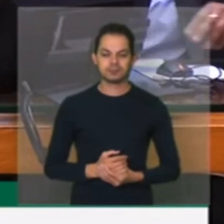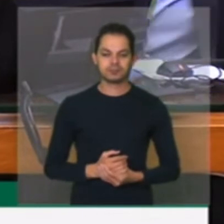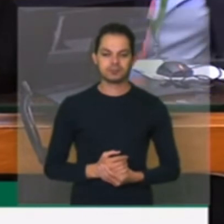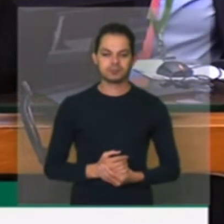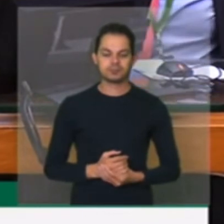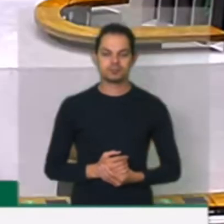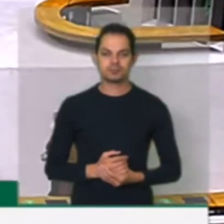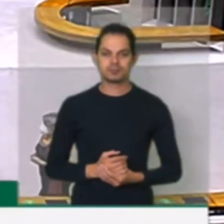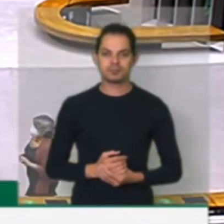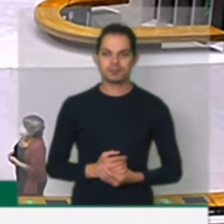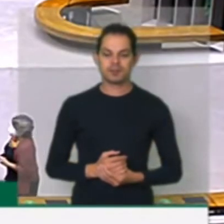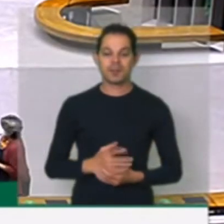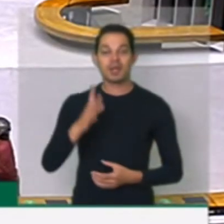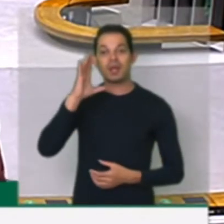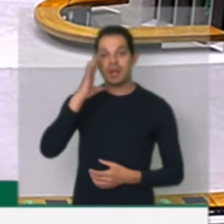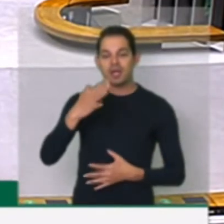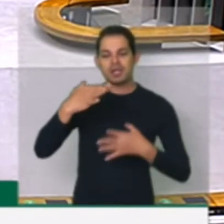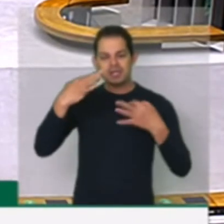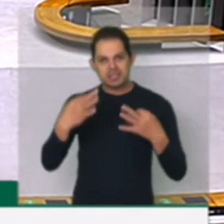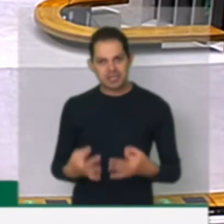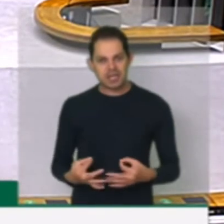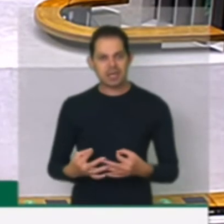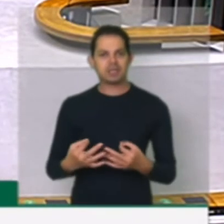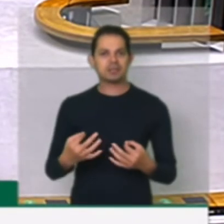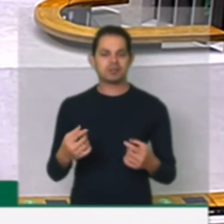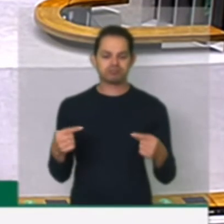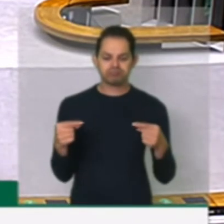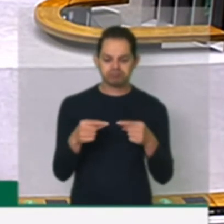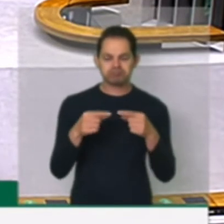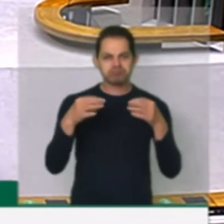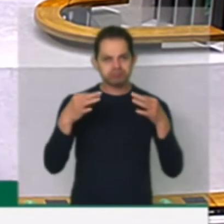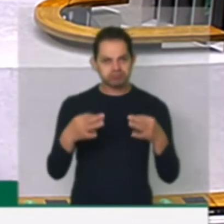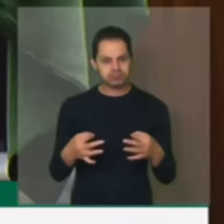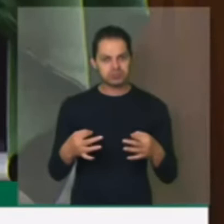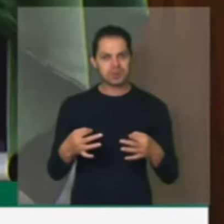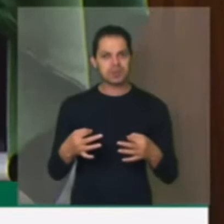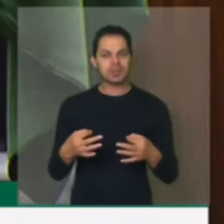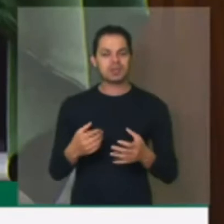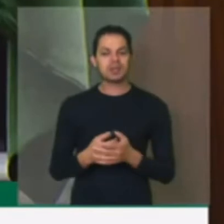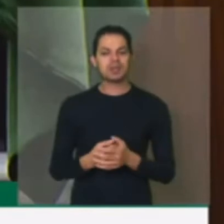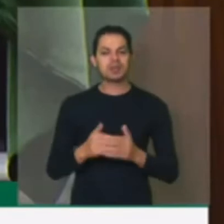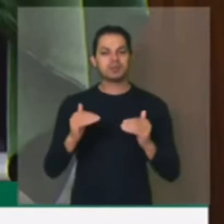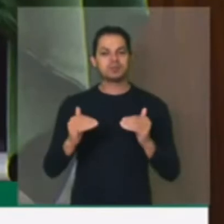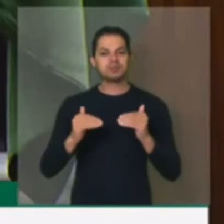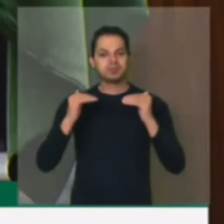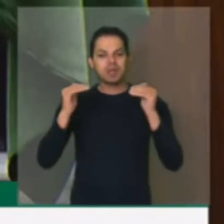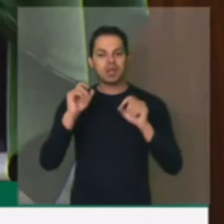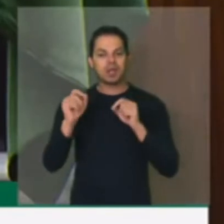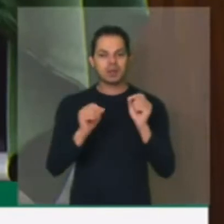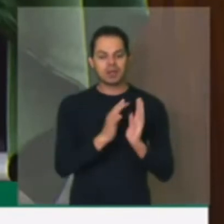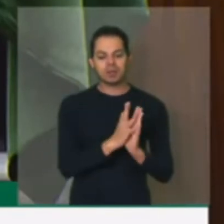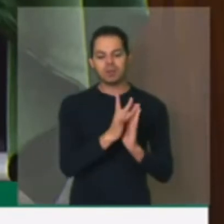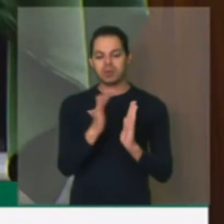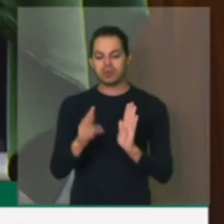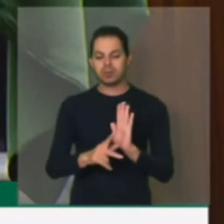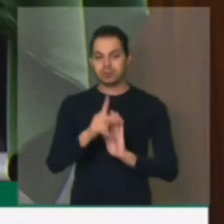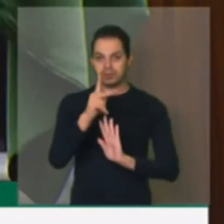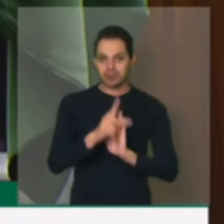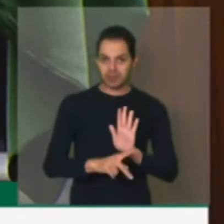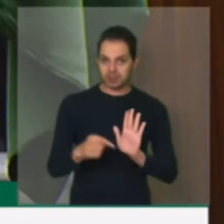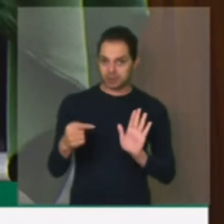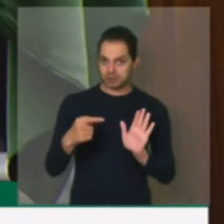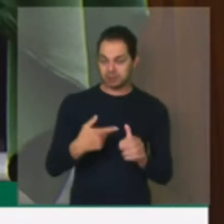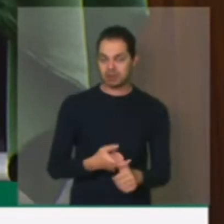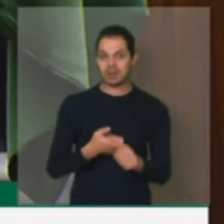então a medida sensata, correta, de bom senso, de grandeza, é a suspensão da tramitação desse projeto até